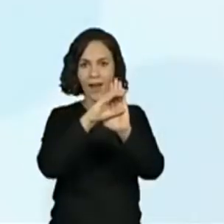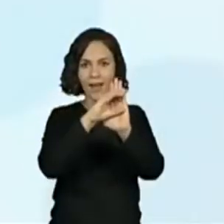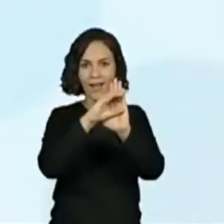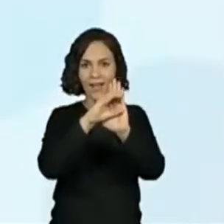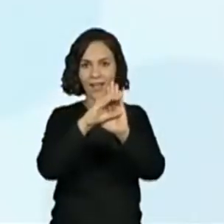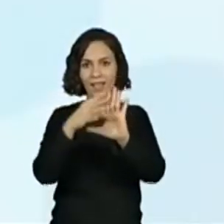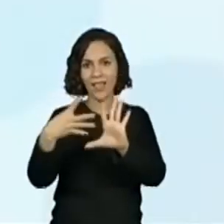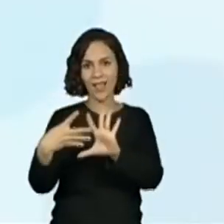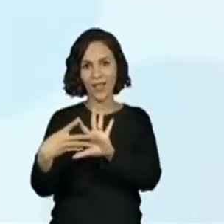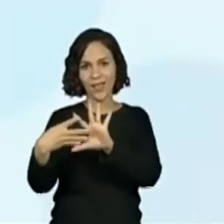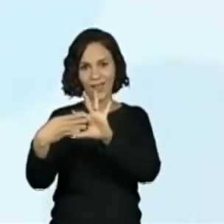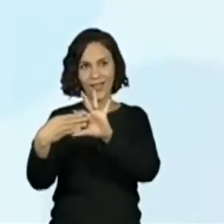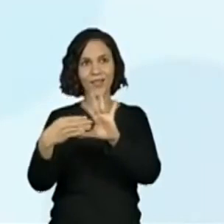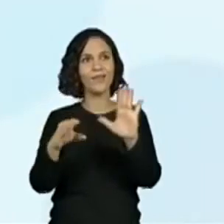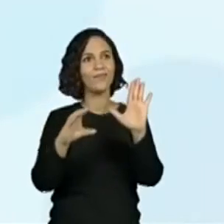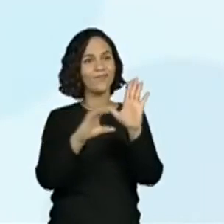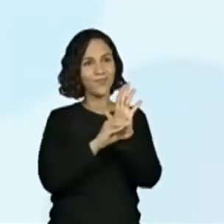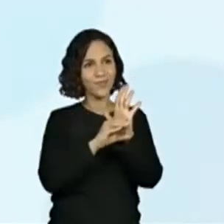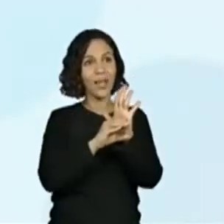versos.